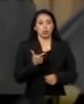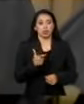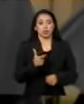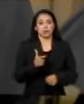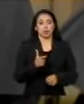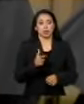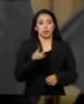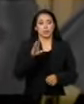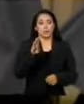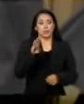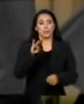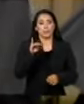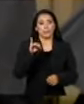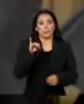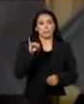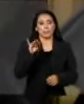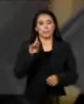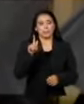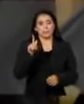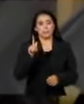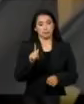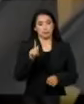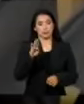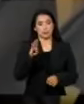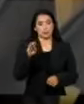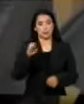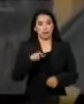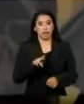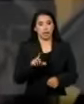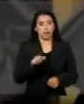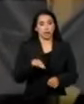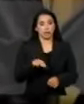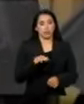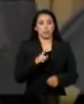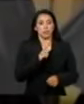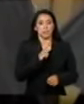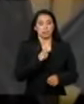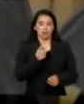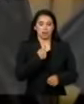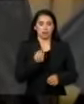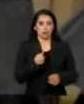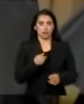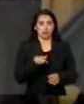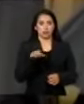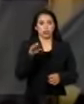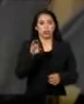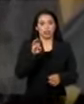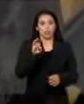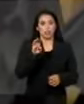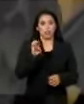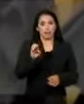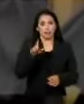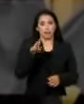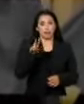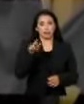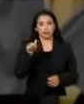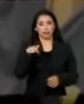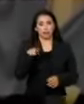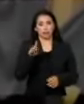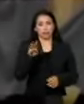terrivelmente evangélico, mas sou evangélico. Eu só sou evangélico, não sou terrivelmente evangélico. No